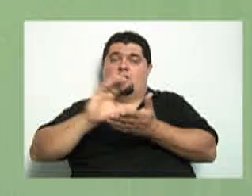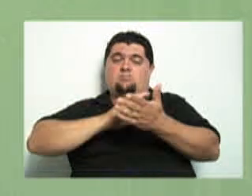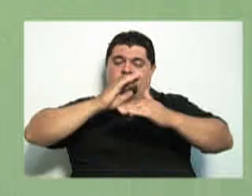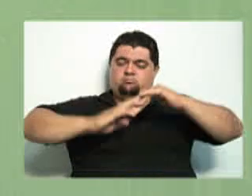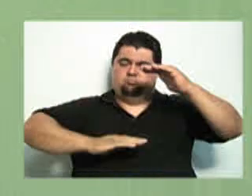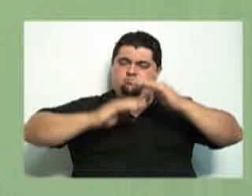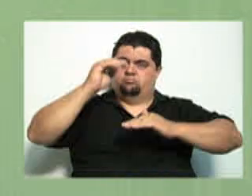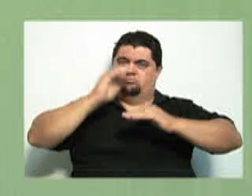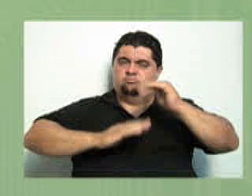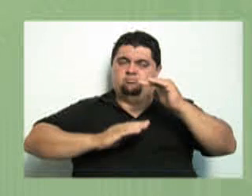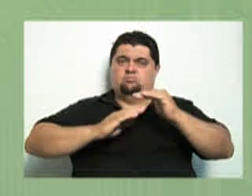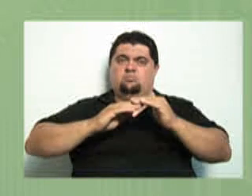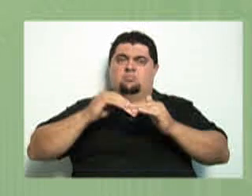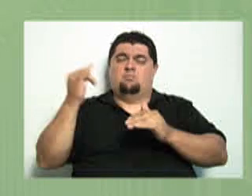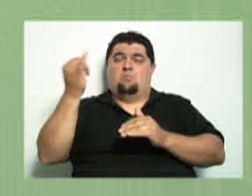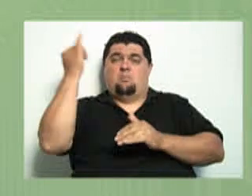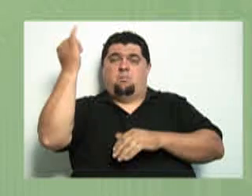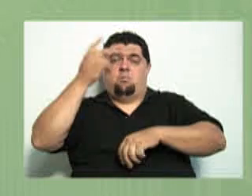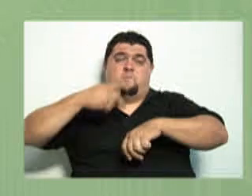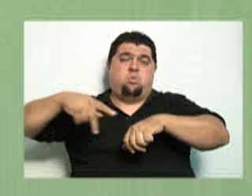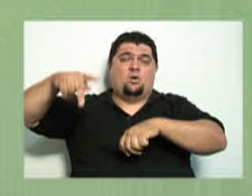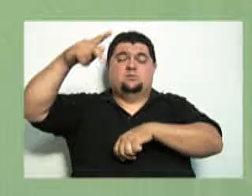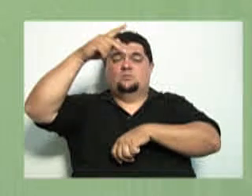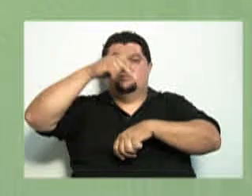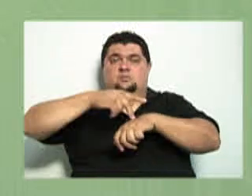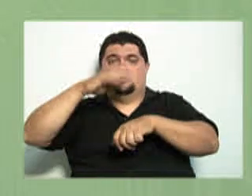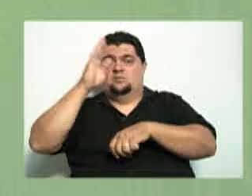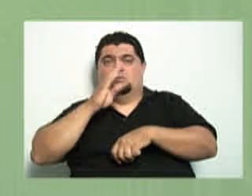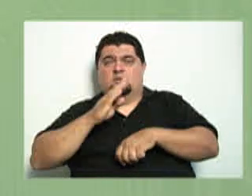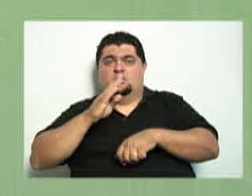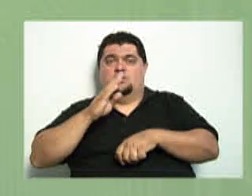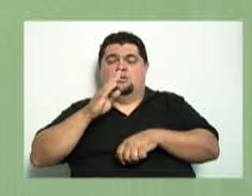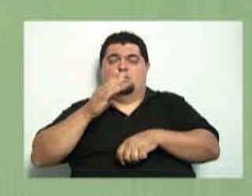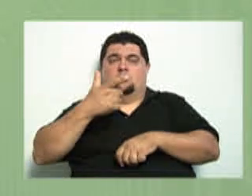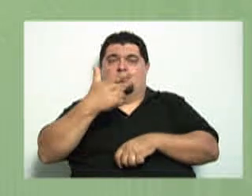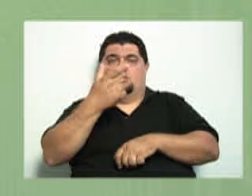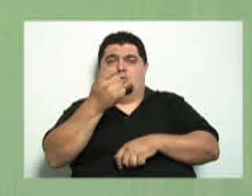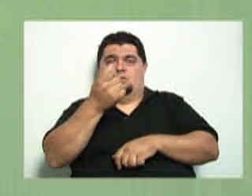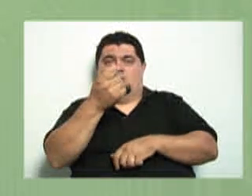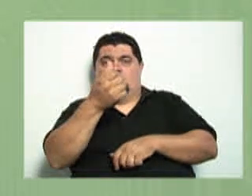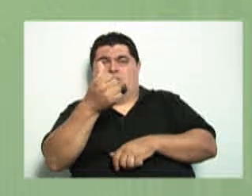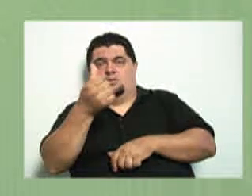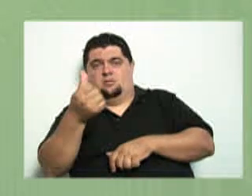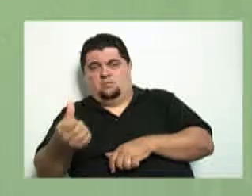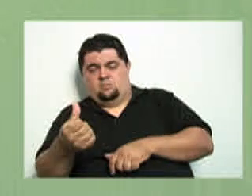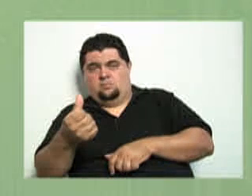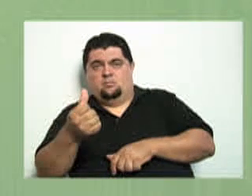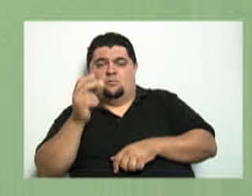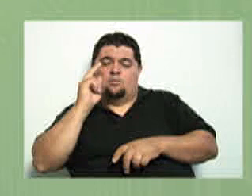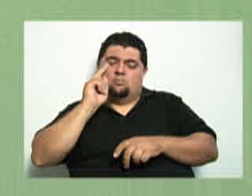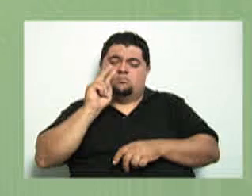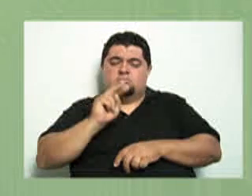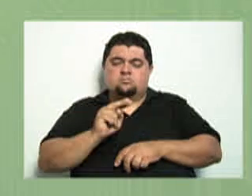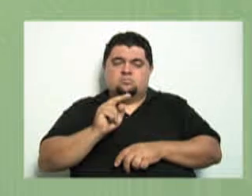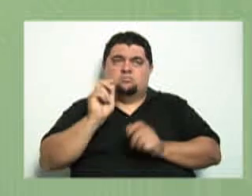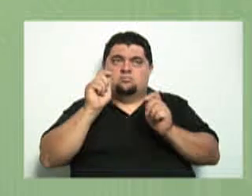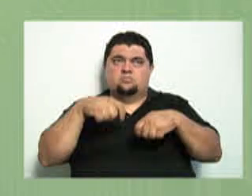grande referência da economia nacional. Esse é um texto que data do ano de 2006, a gente pode ver que é um